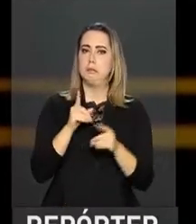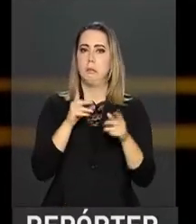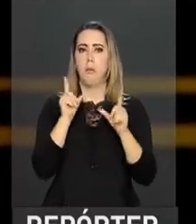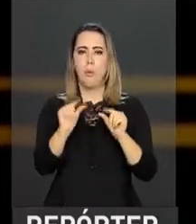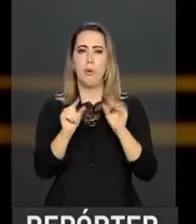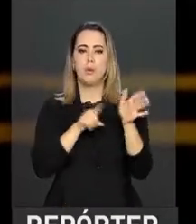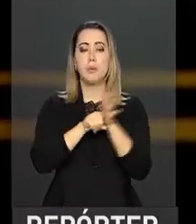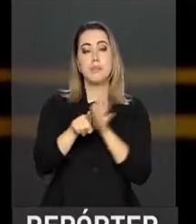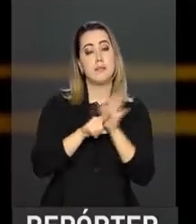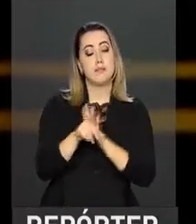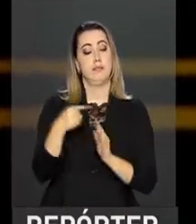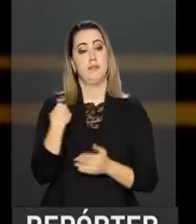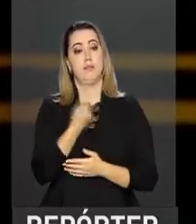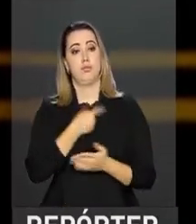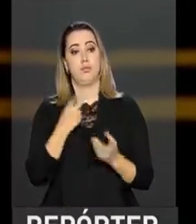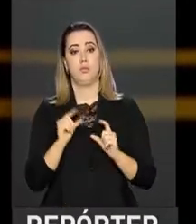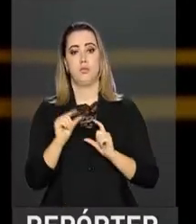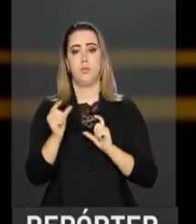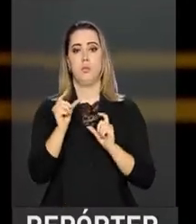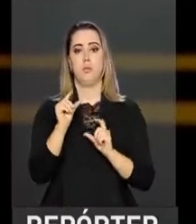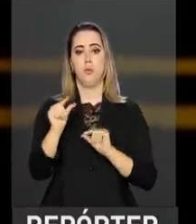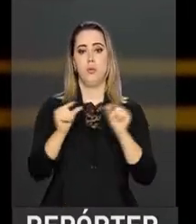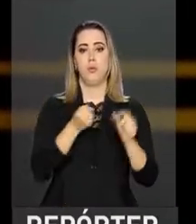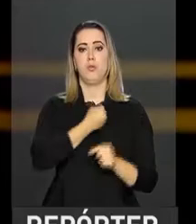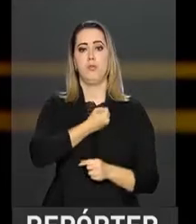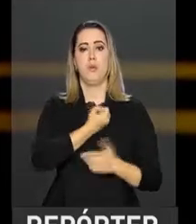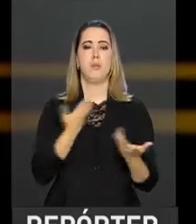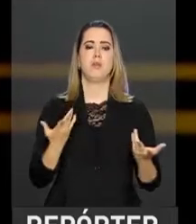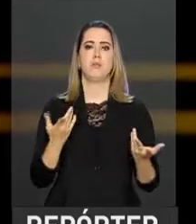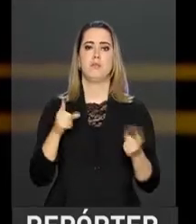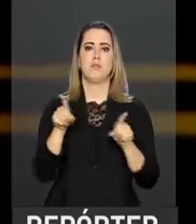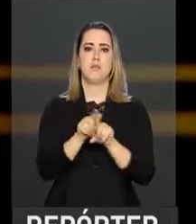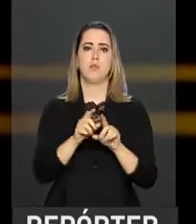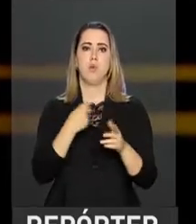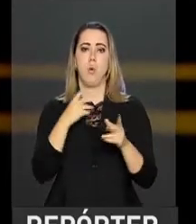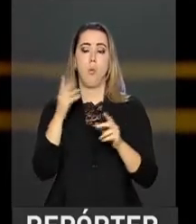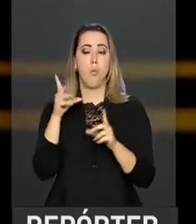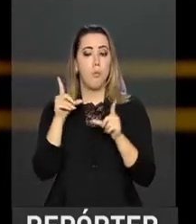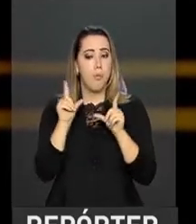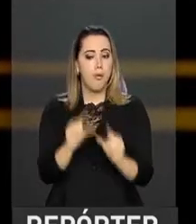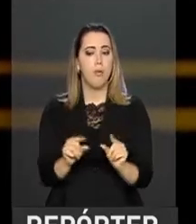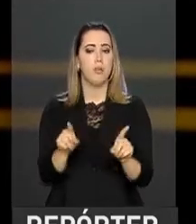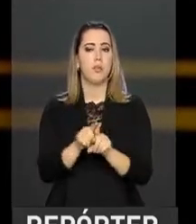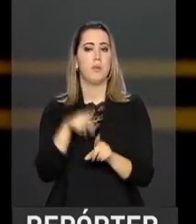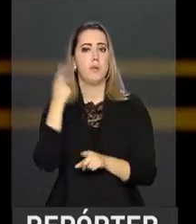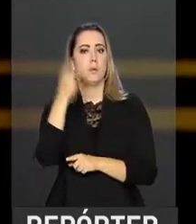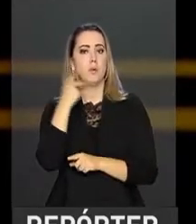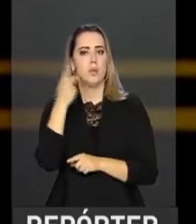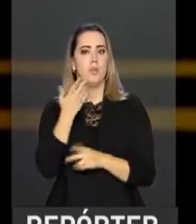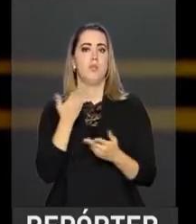pesquisa também. Se a gente procurar, tem poucos dados, pouca informação e poucas políticas públicas que são